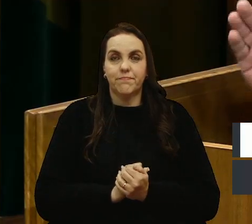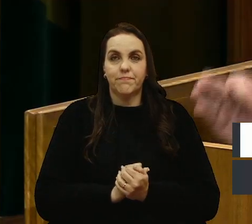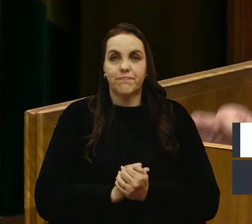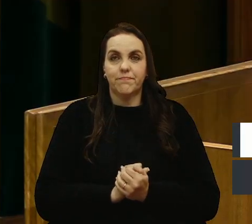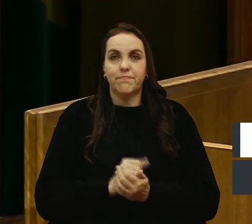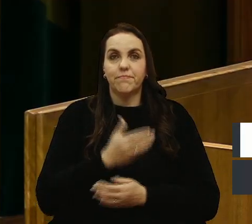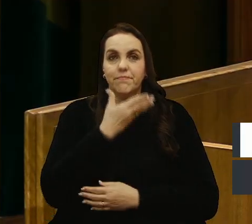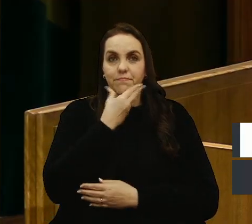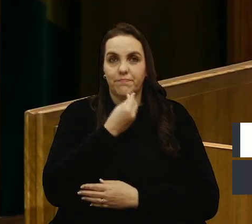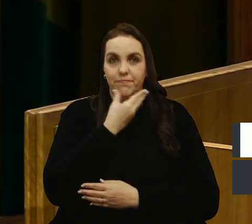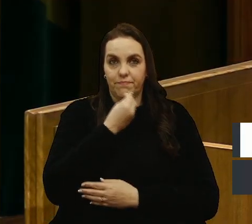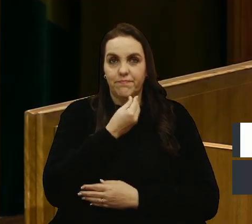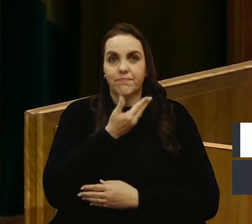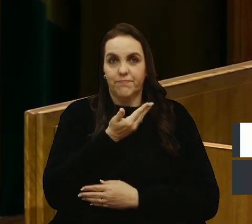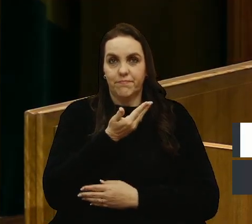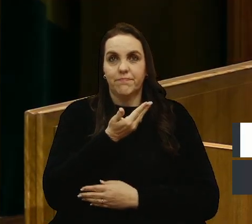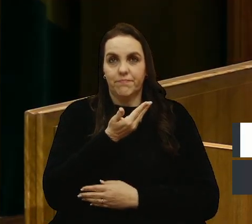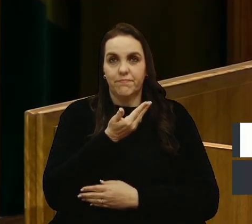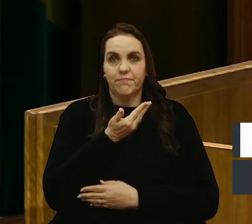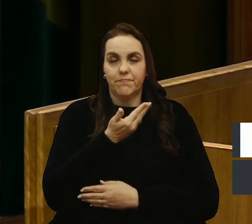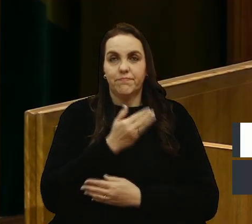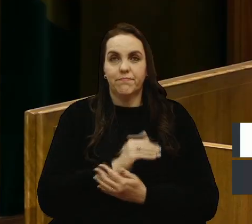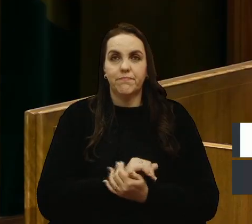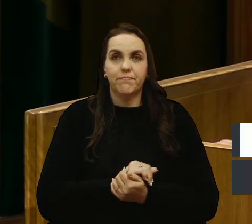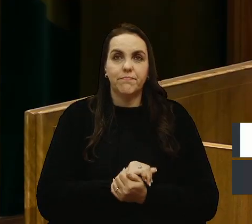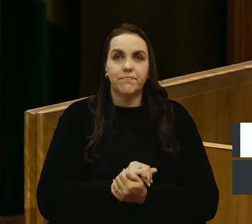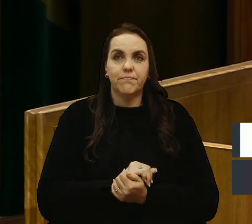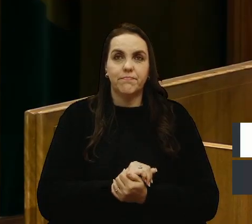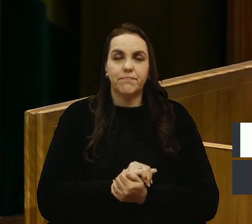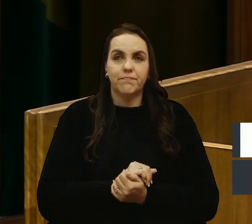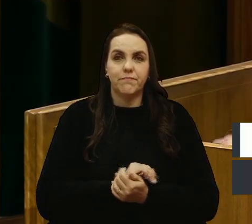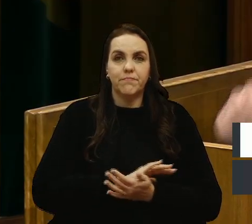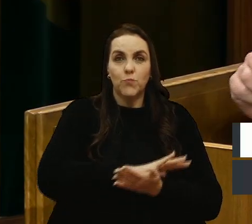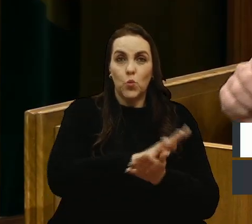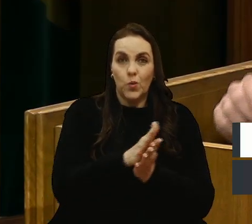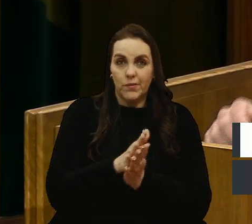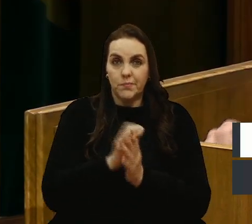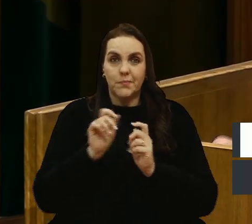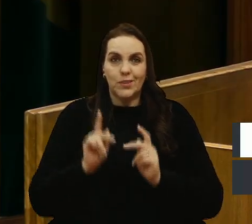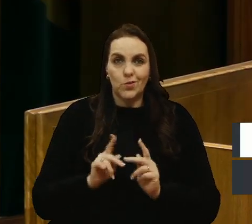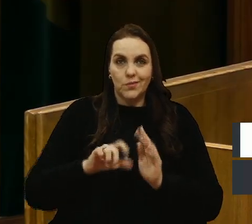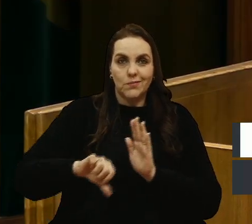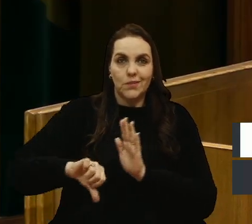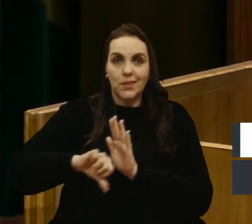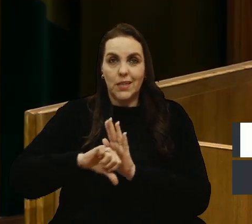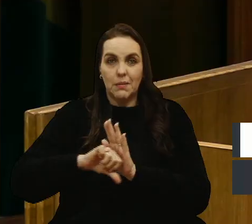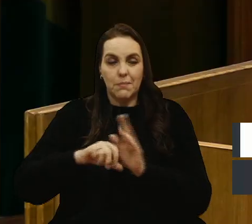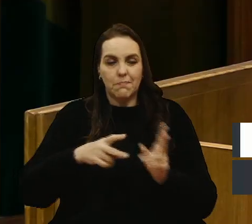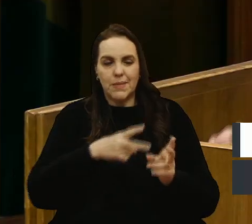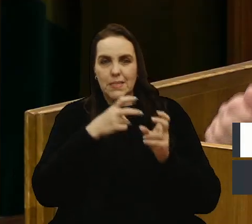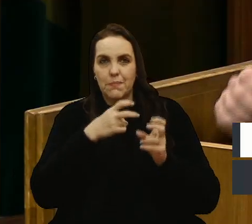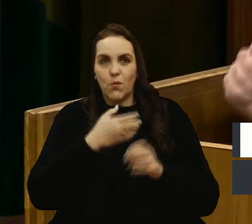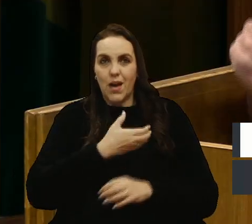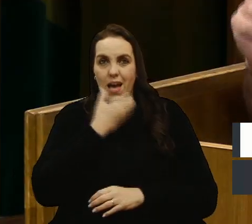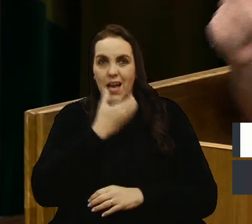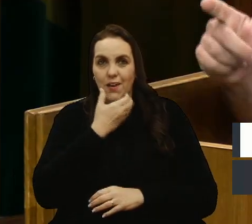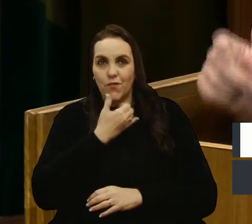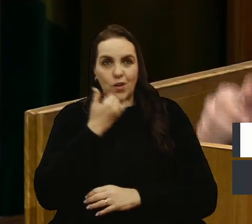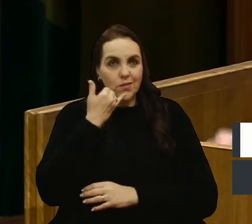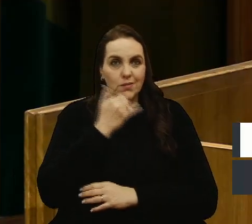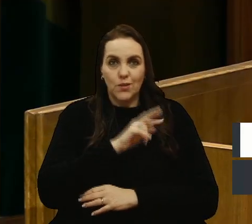Homem é morto após criminosos notarem que ele não tinha um iPhone. Ele entregou